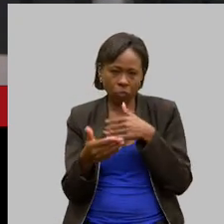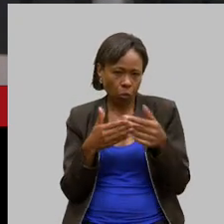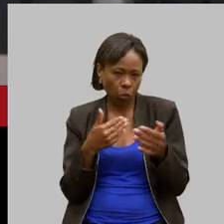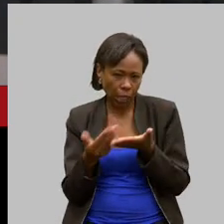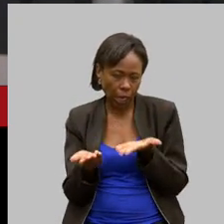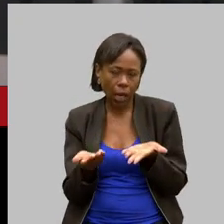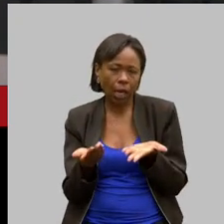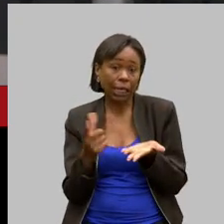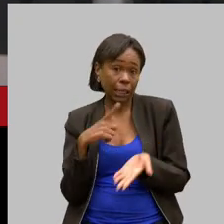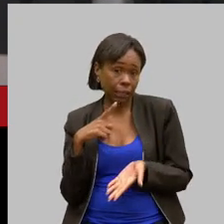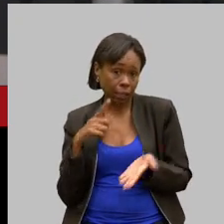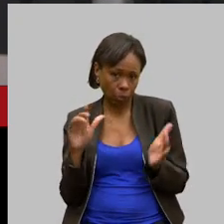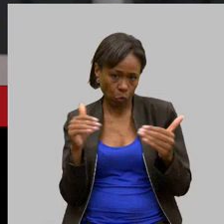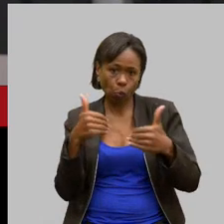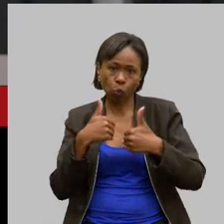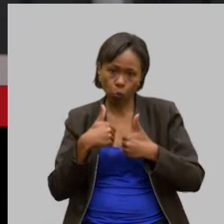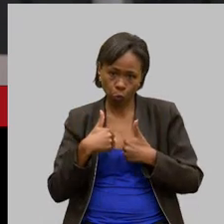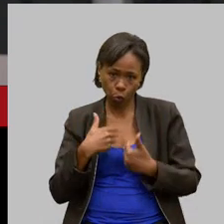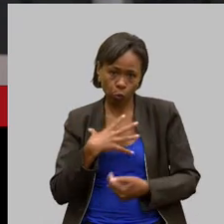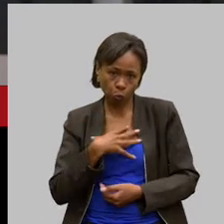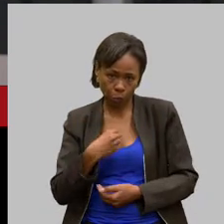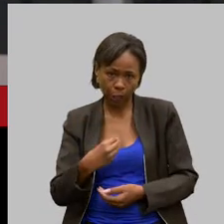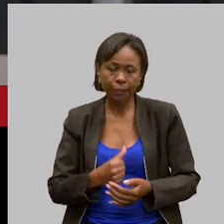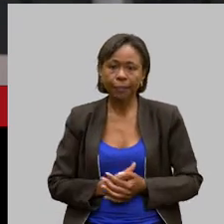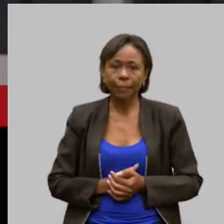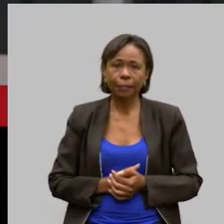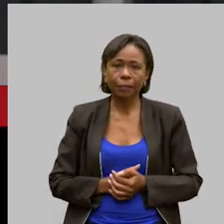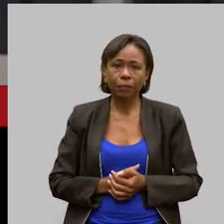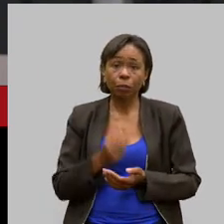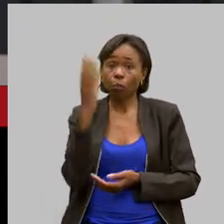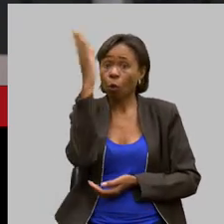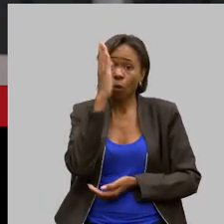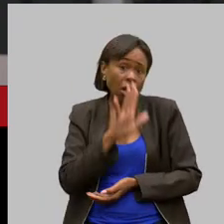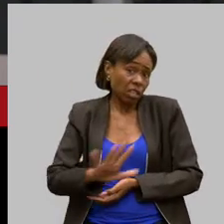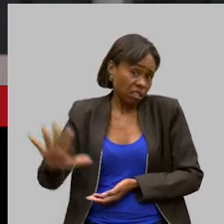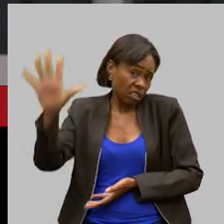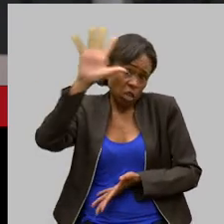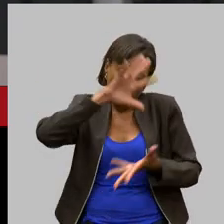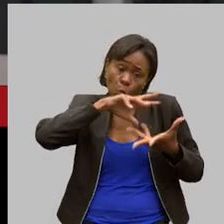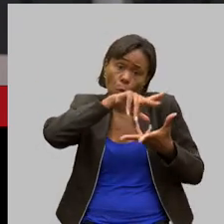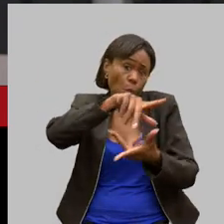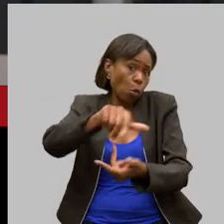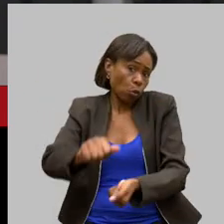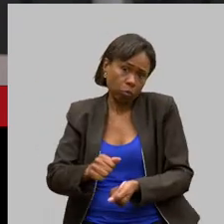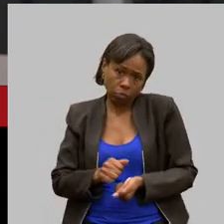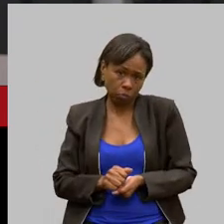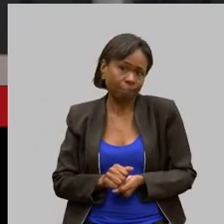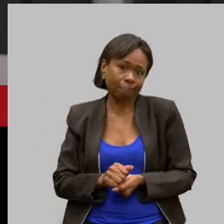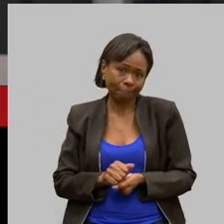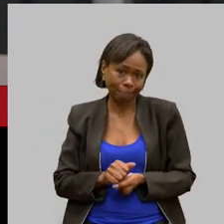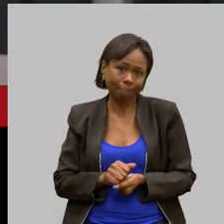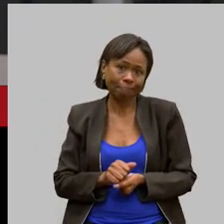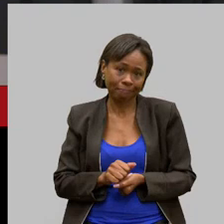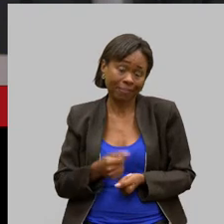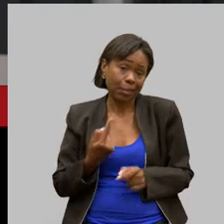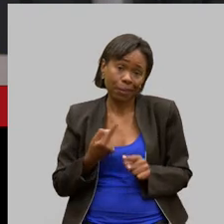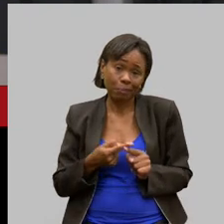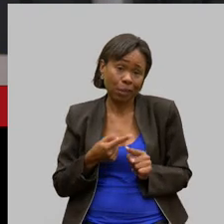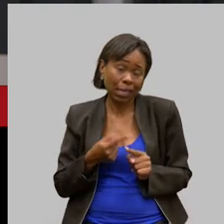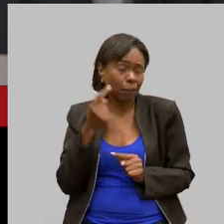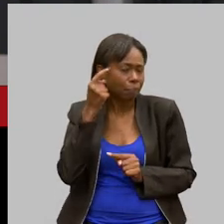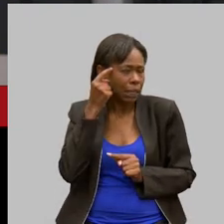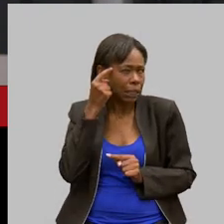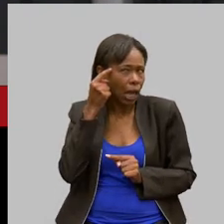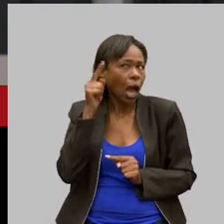autista do autismo é pro Brasil é pro mundo gente por que que eu pensei que é pro